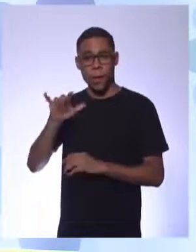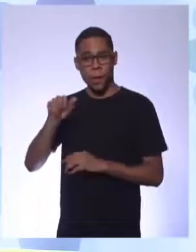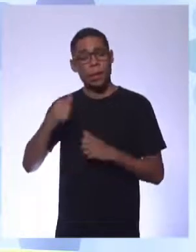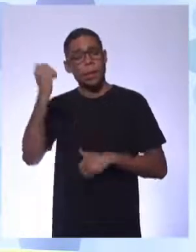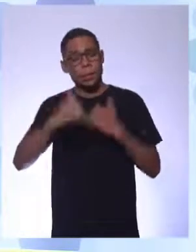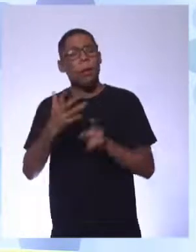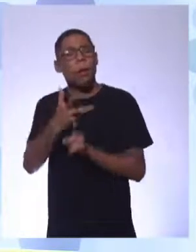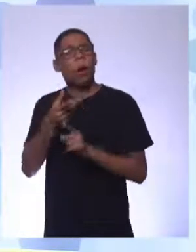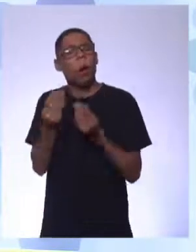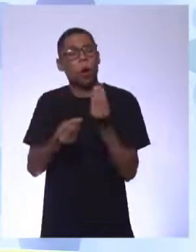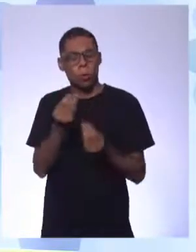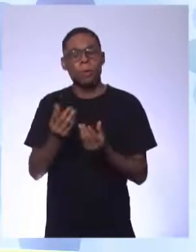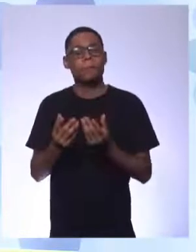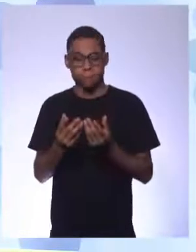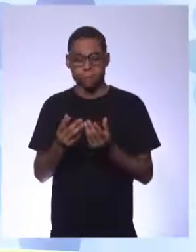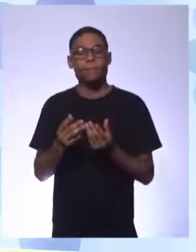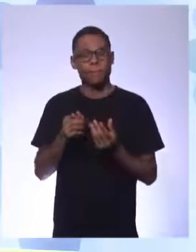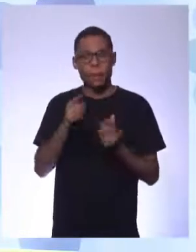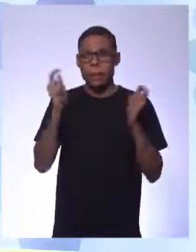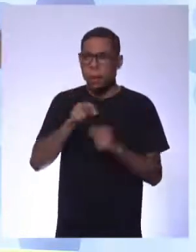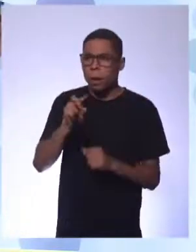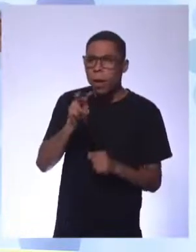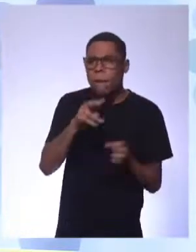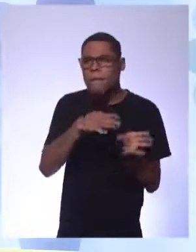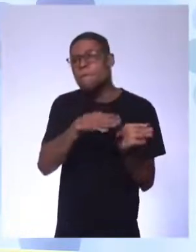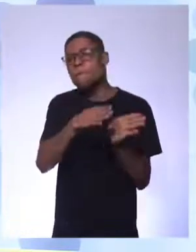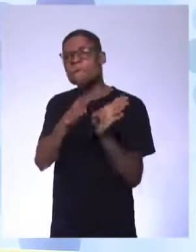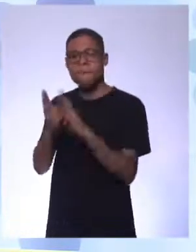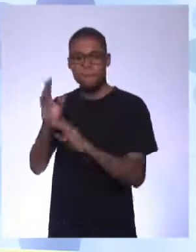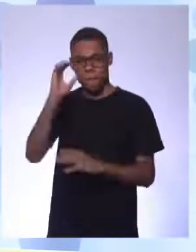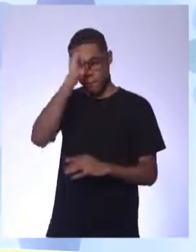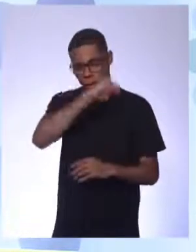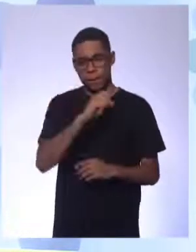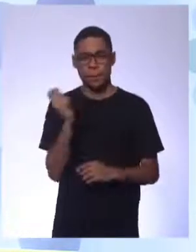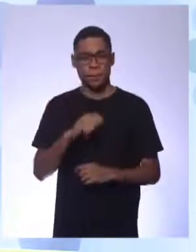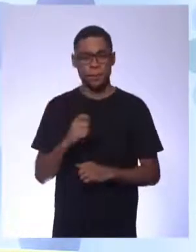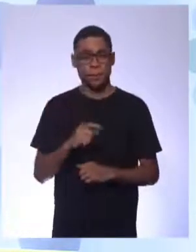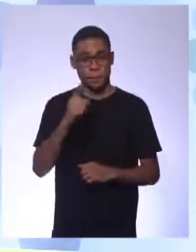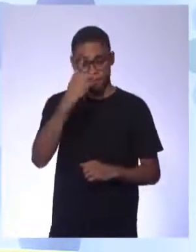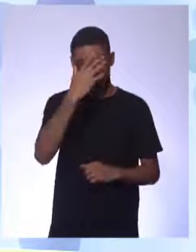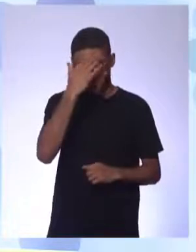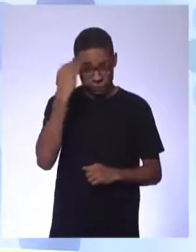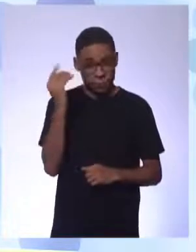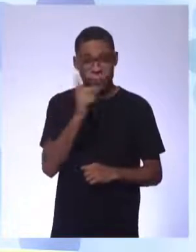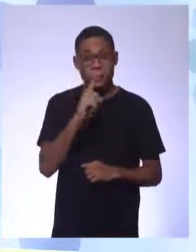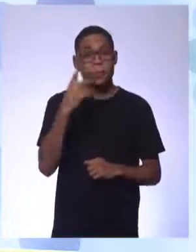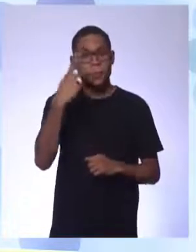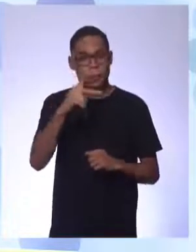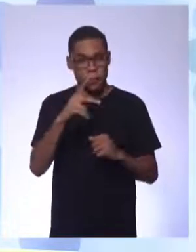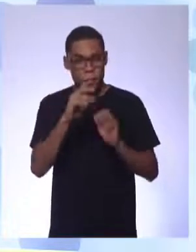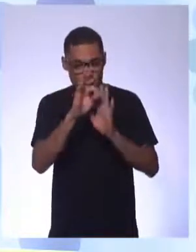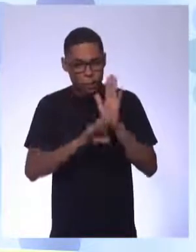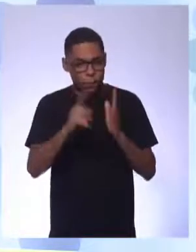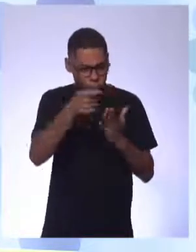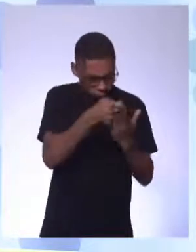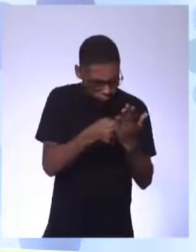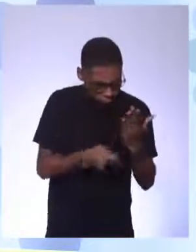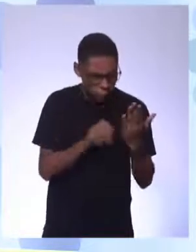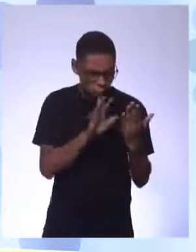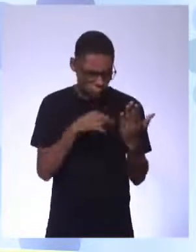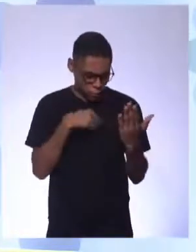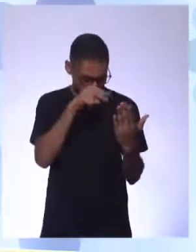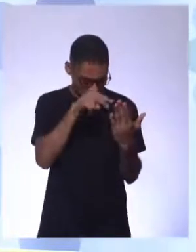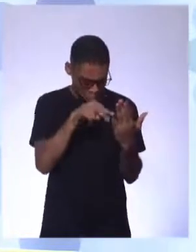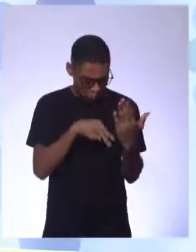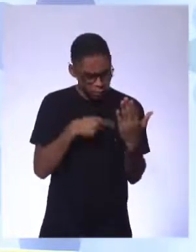Você consegue achar fazer uma maratona dessas aulas, né? Não se esqueça de reescrever seu texto. Faça um rascunho. O seu texto